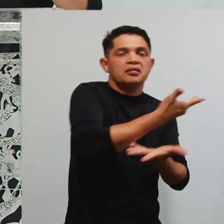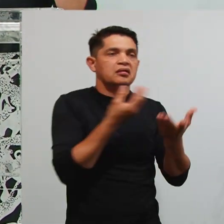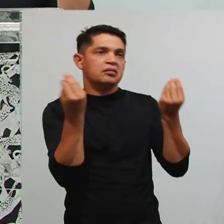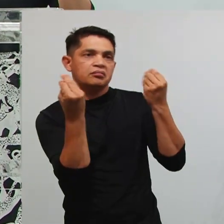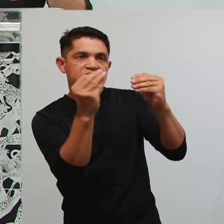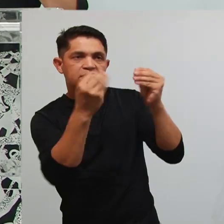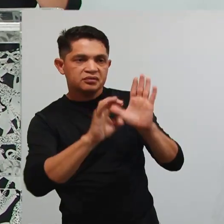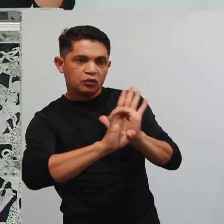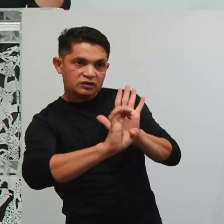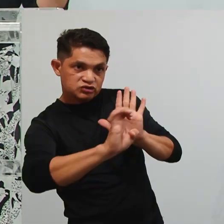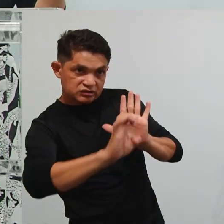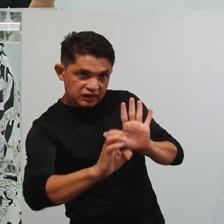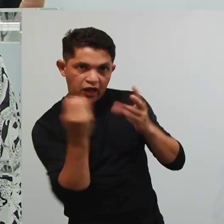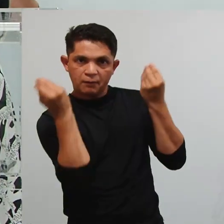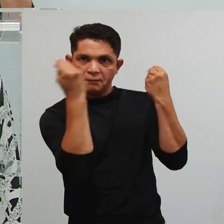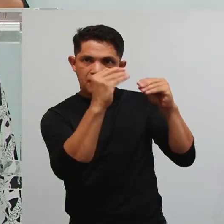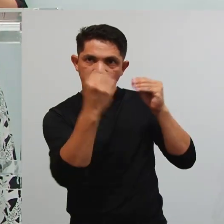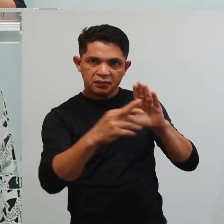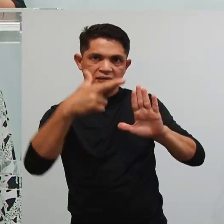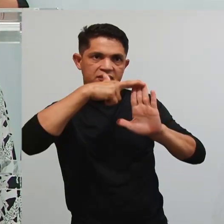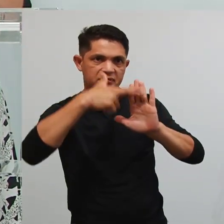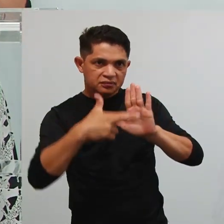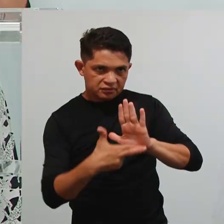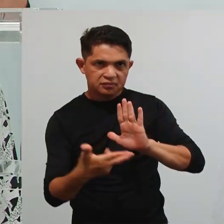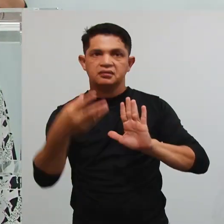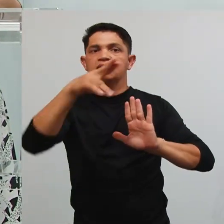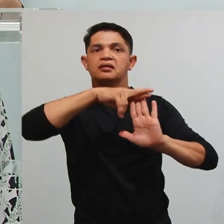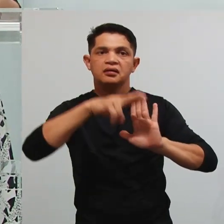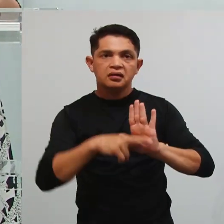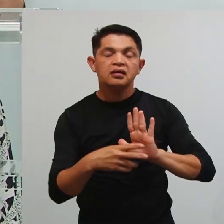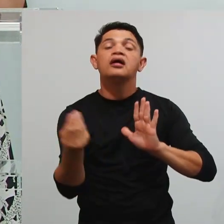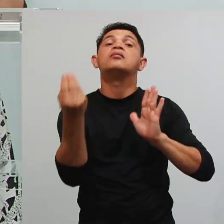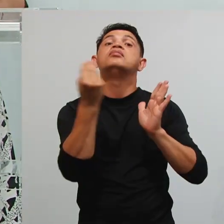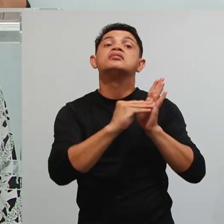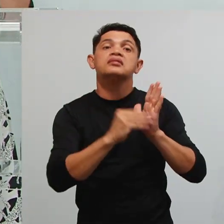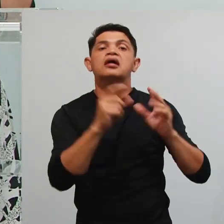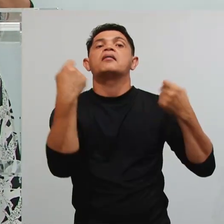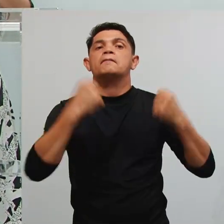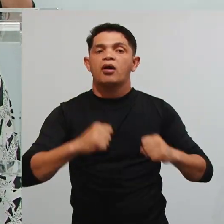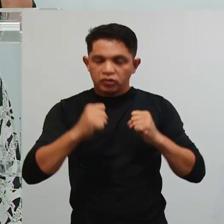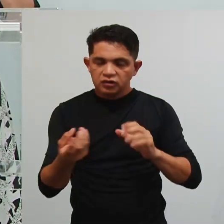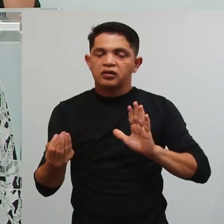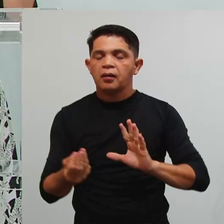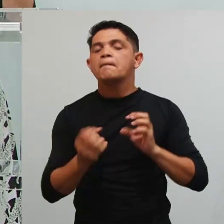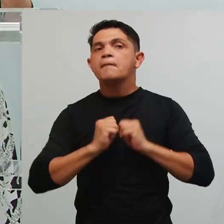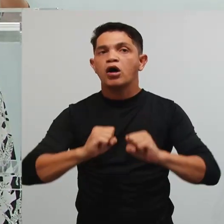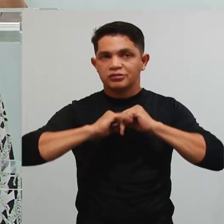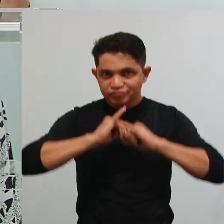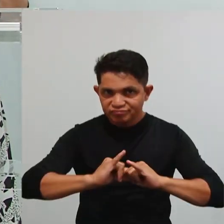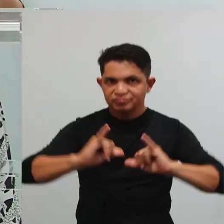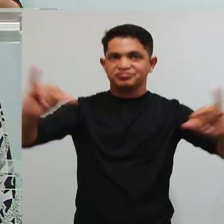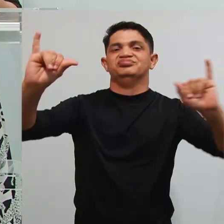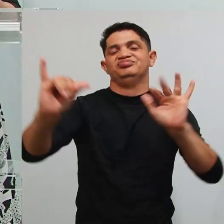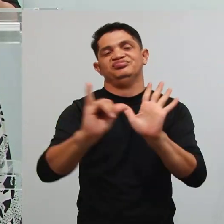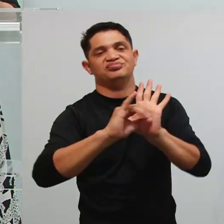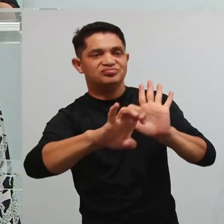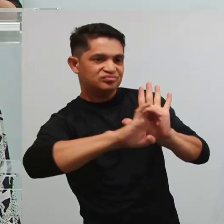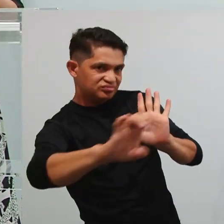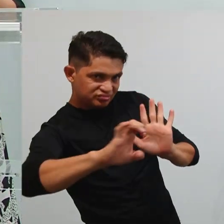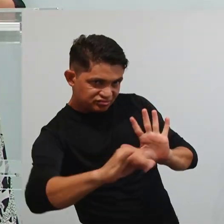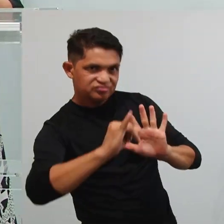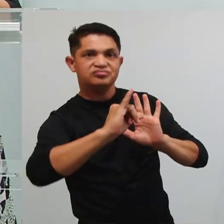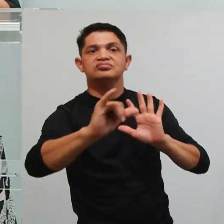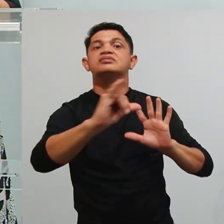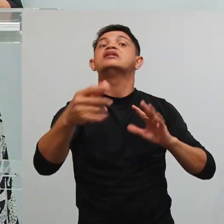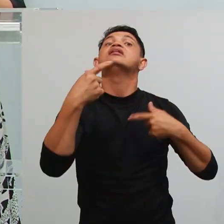edital com as normas, com as regras de quem vai concorrer. Essa comissão é nomeada, designada por uma portaria.